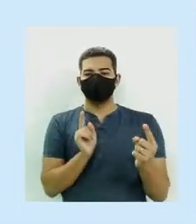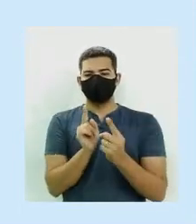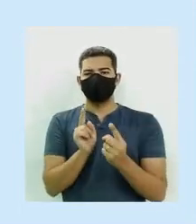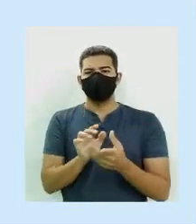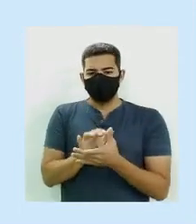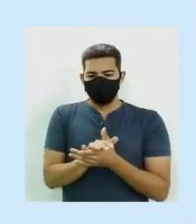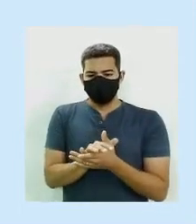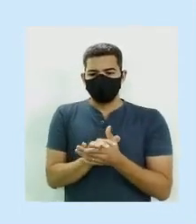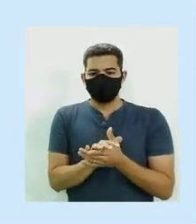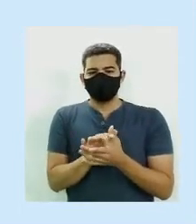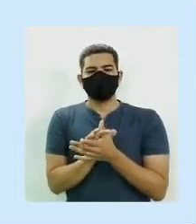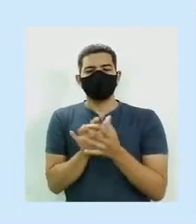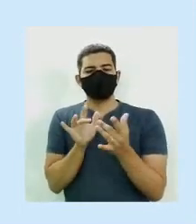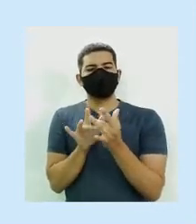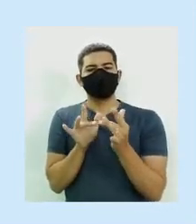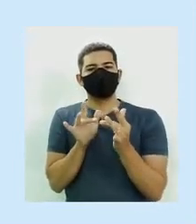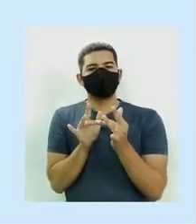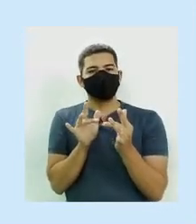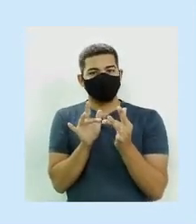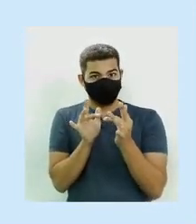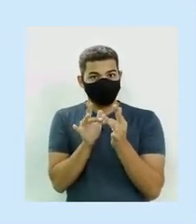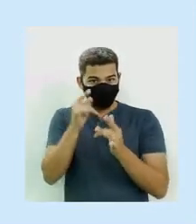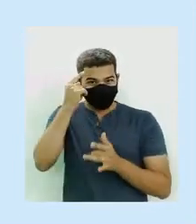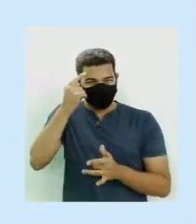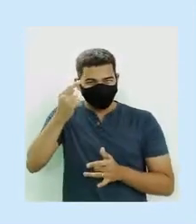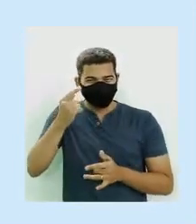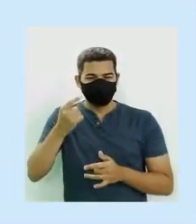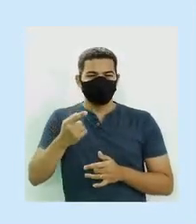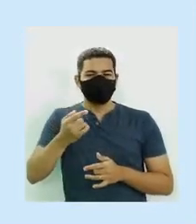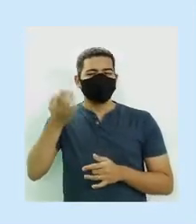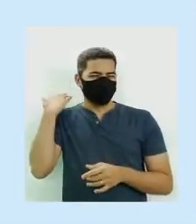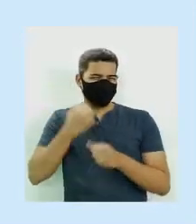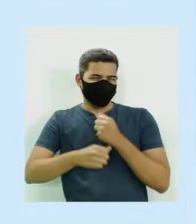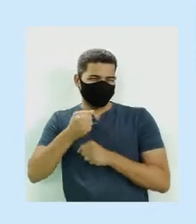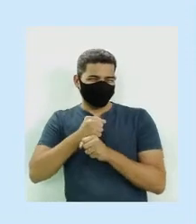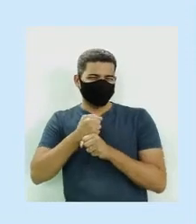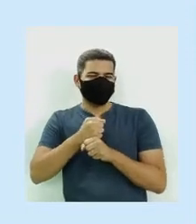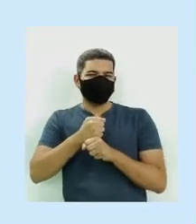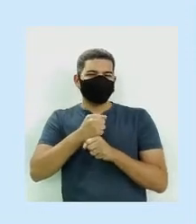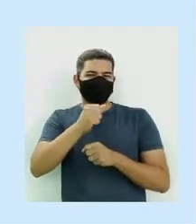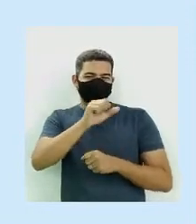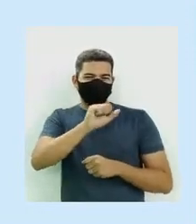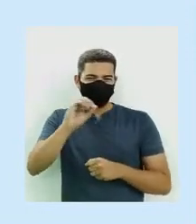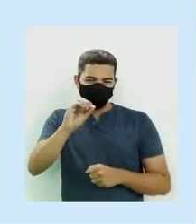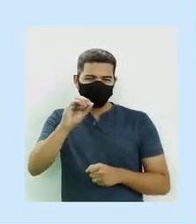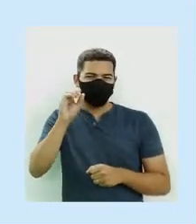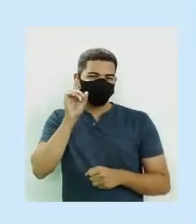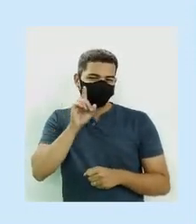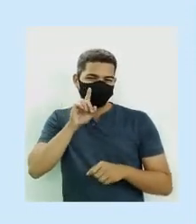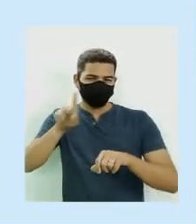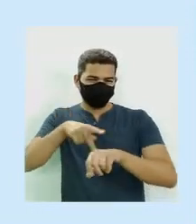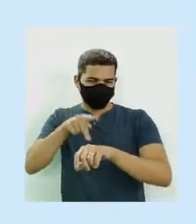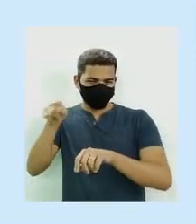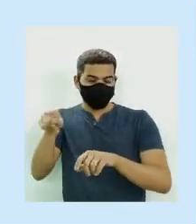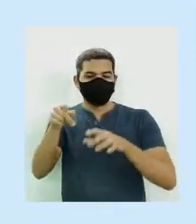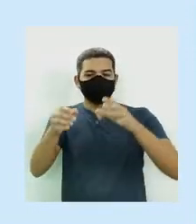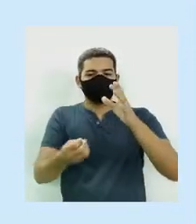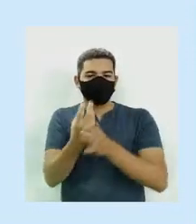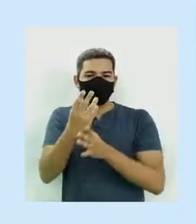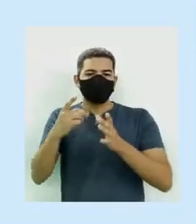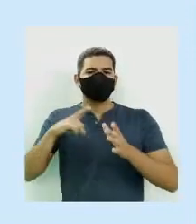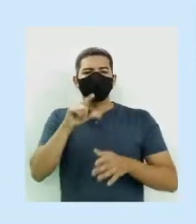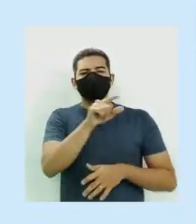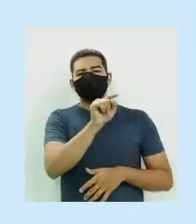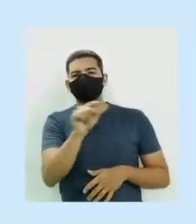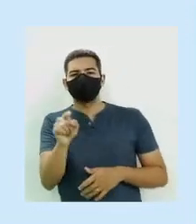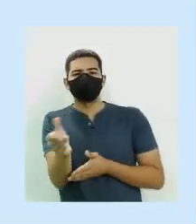eu tinha dito a vocês, ele surge nos Estados Unidos nos anos 80 dentro desse público jovem do hip hop. E o intuito dele